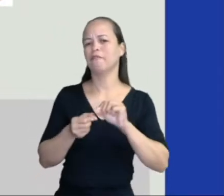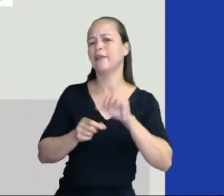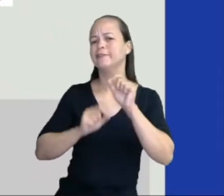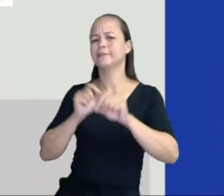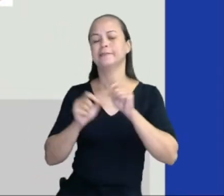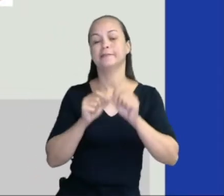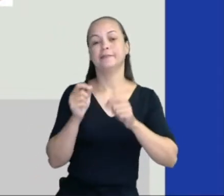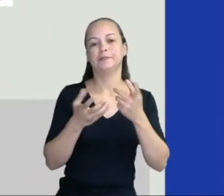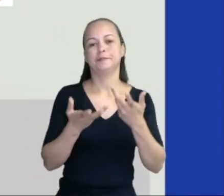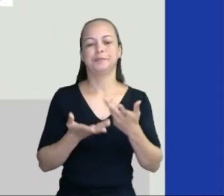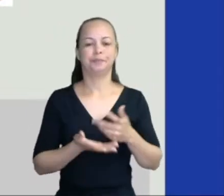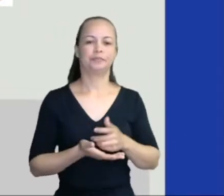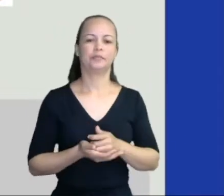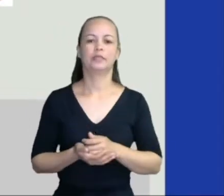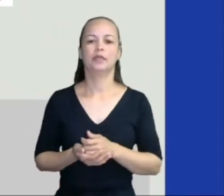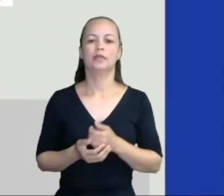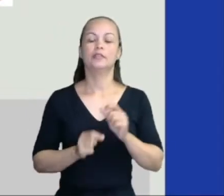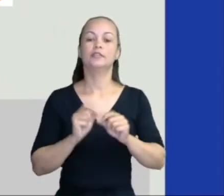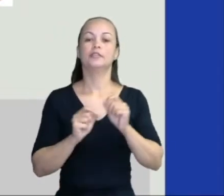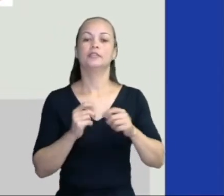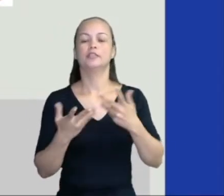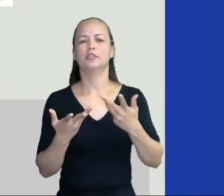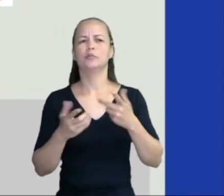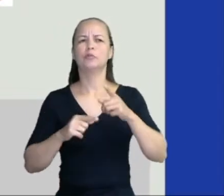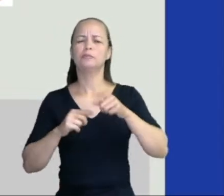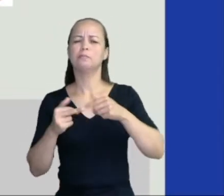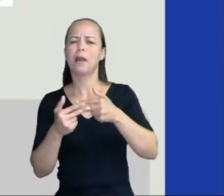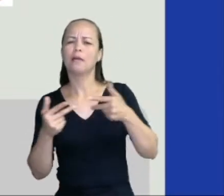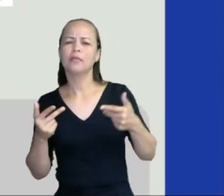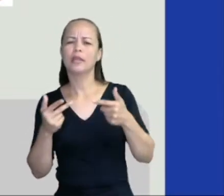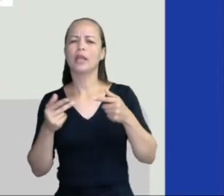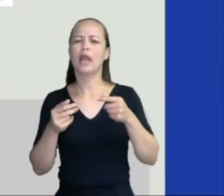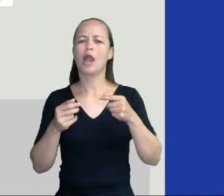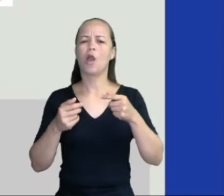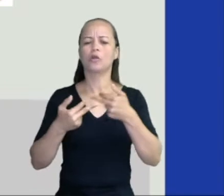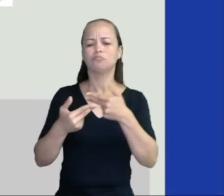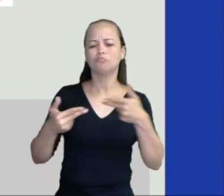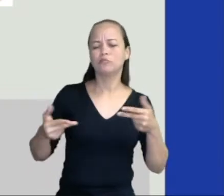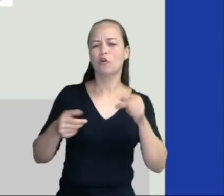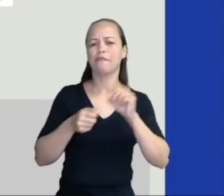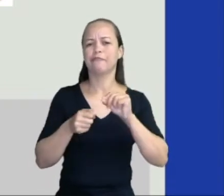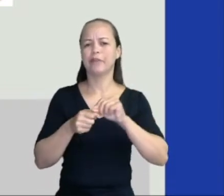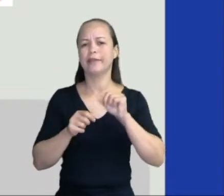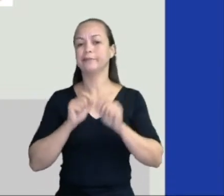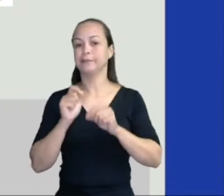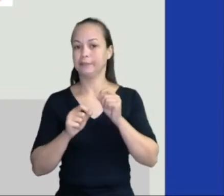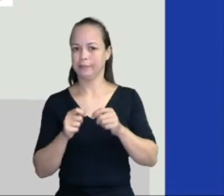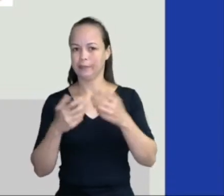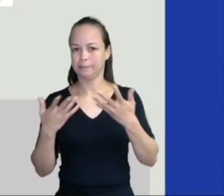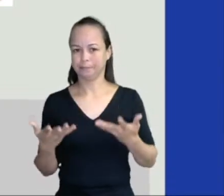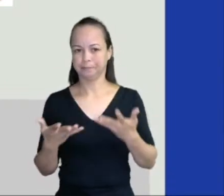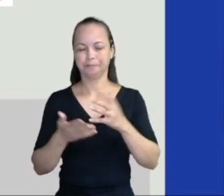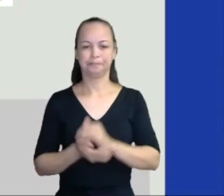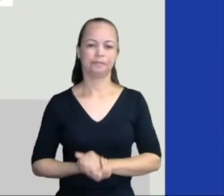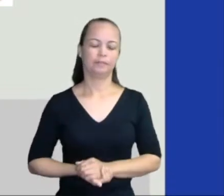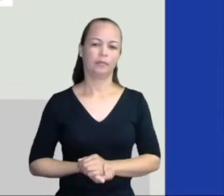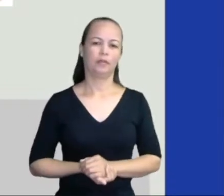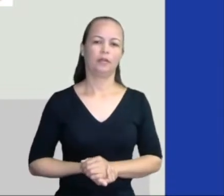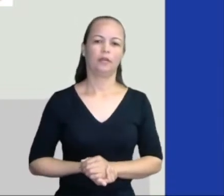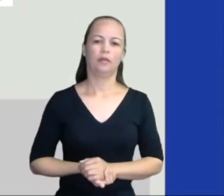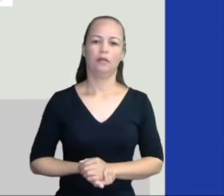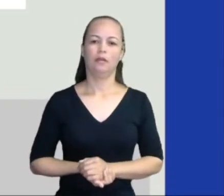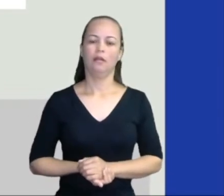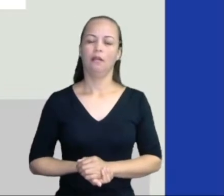De que tipo de material os objetos são feitos e podem ser feitos, tá? Vamos